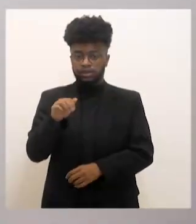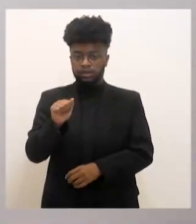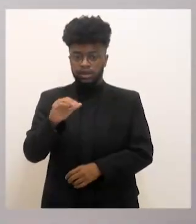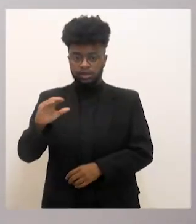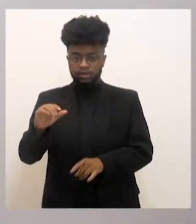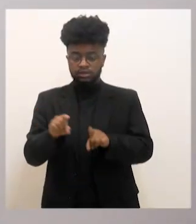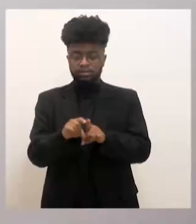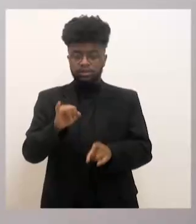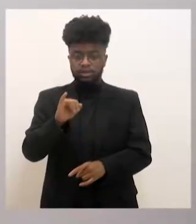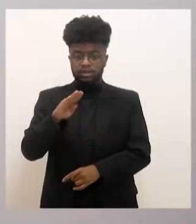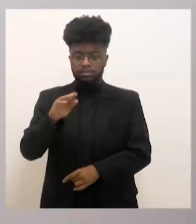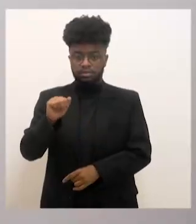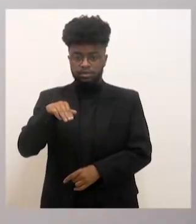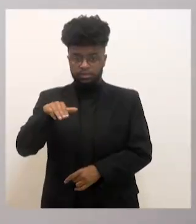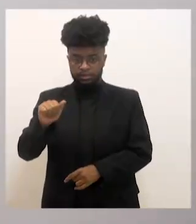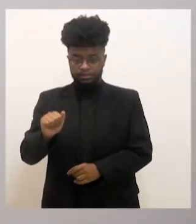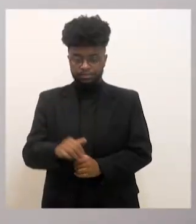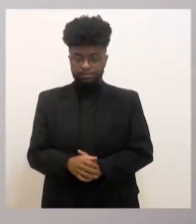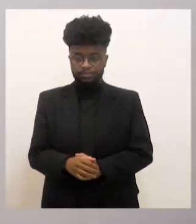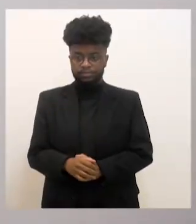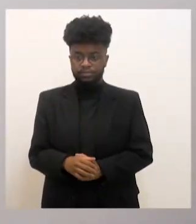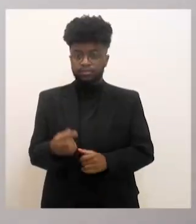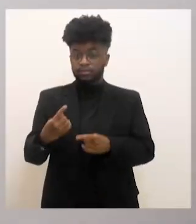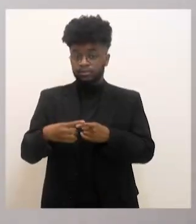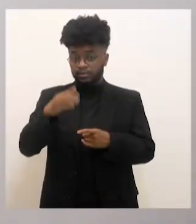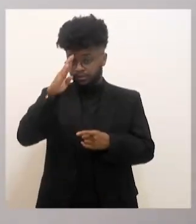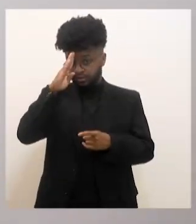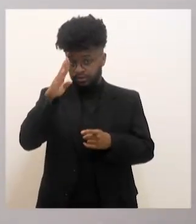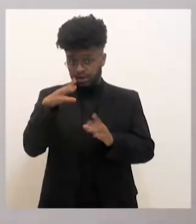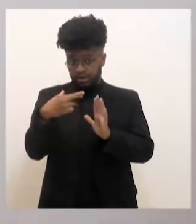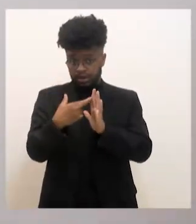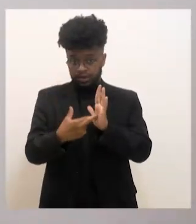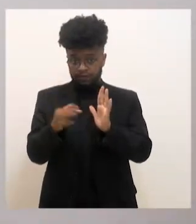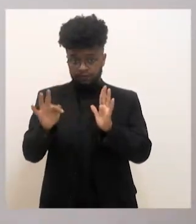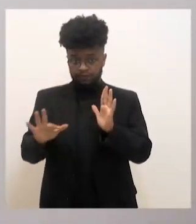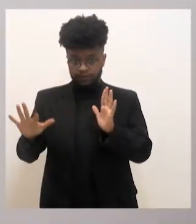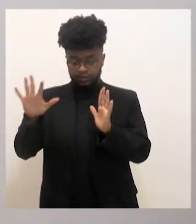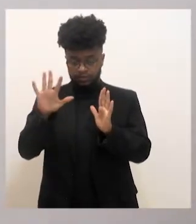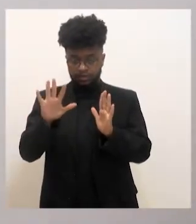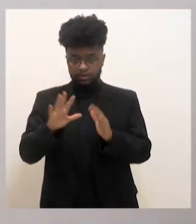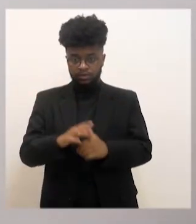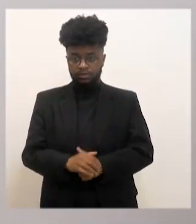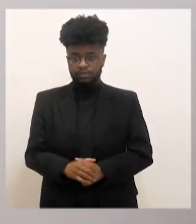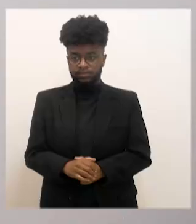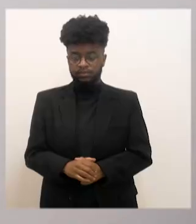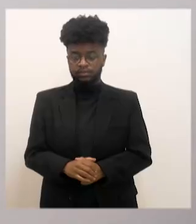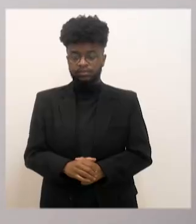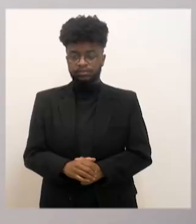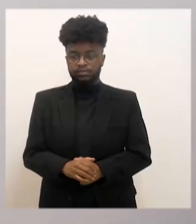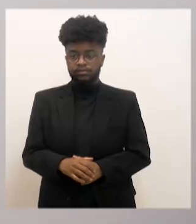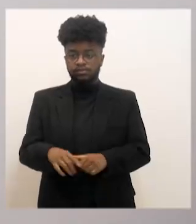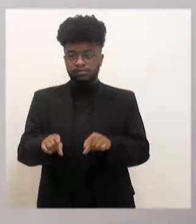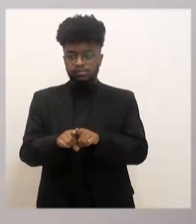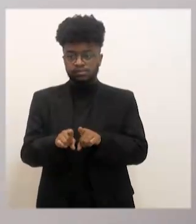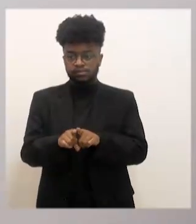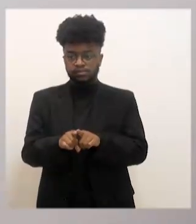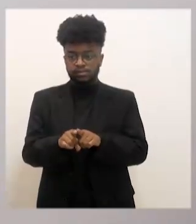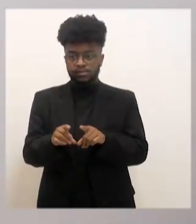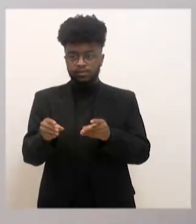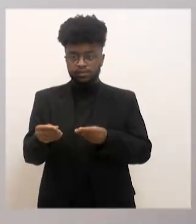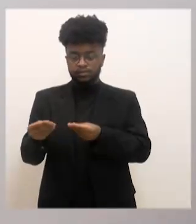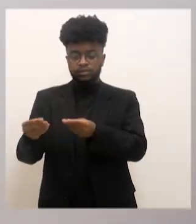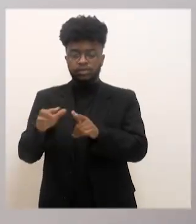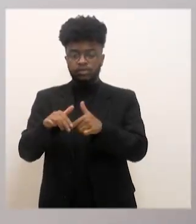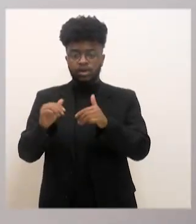do IBAMA, né, que são normas federais expedidas também pela